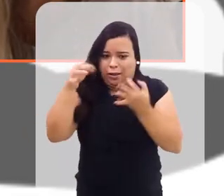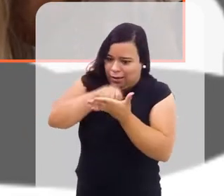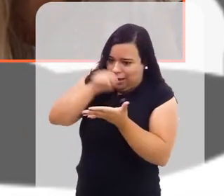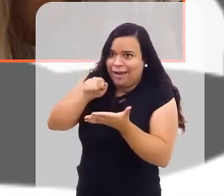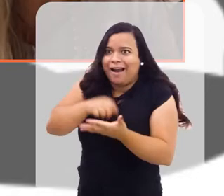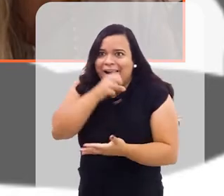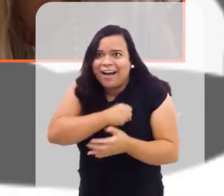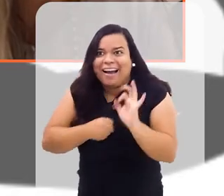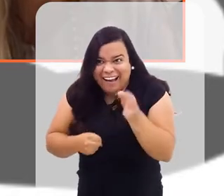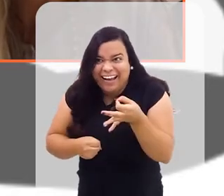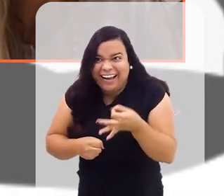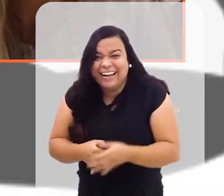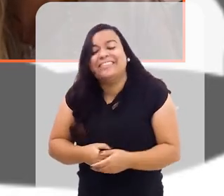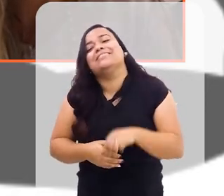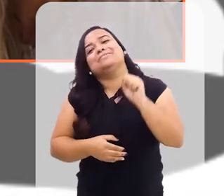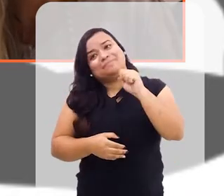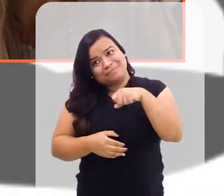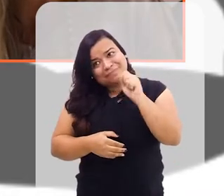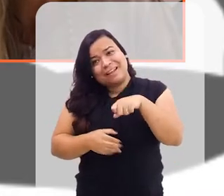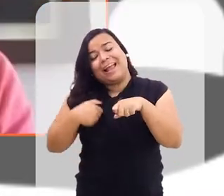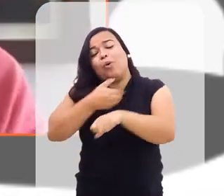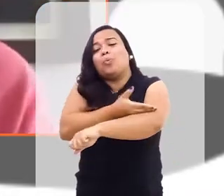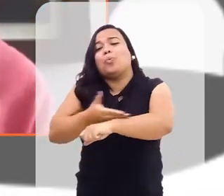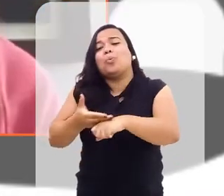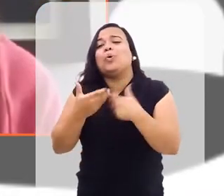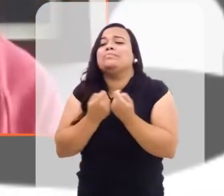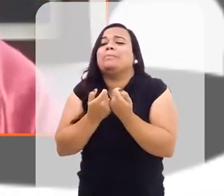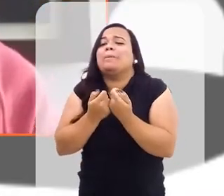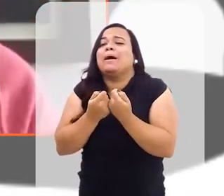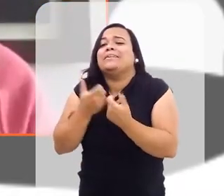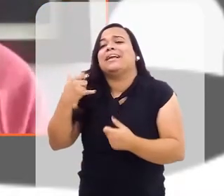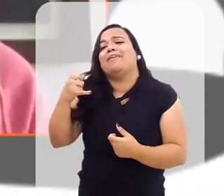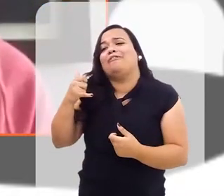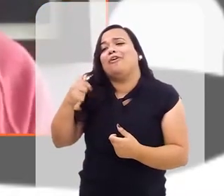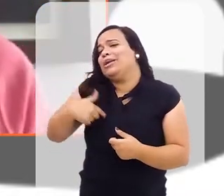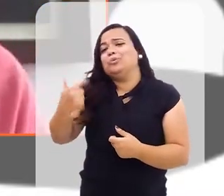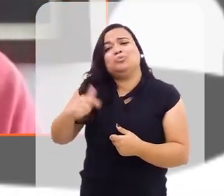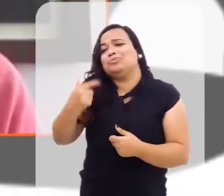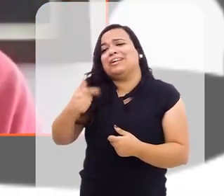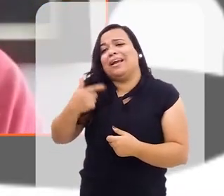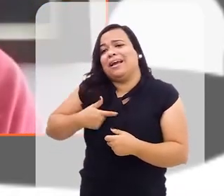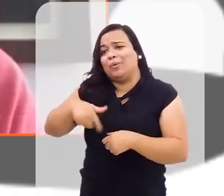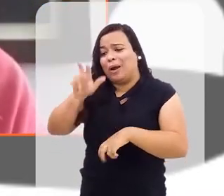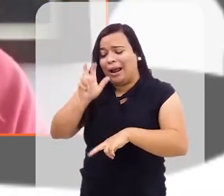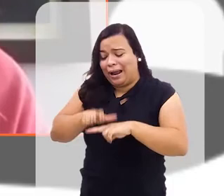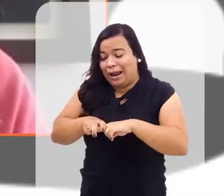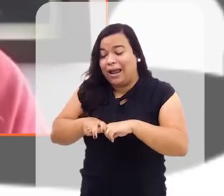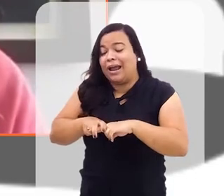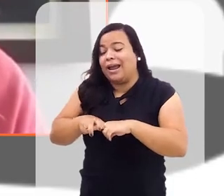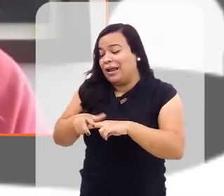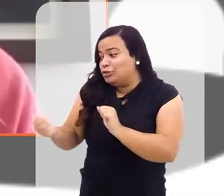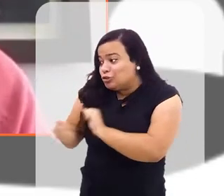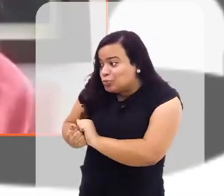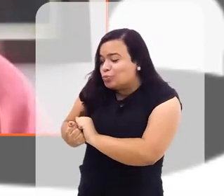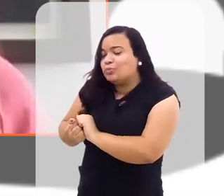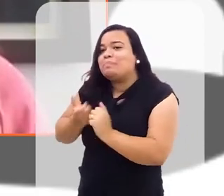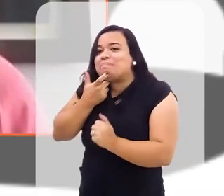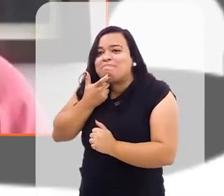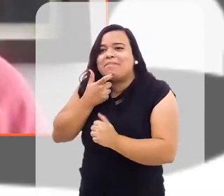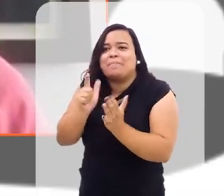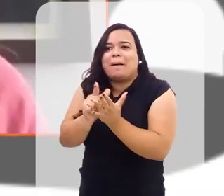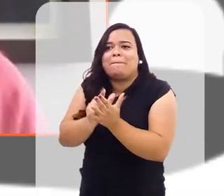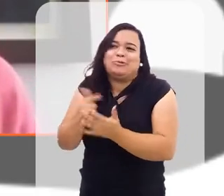de cabeceira. É, normalmente eu anoto no telefone, porque eu não tenho papel do lado, né? Mas aí eu anoto no telefone, e às vezes é no